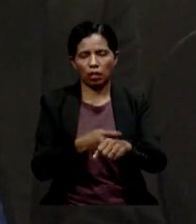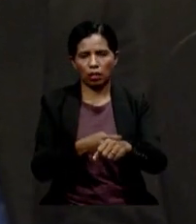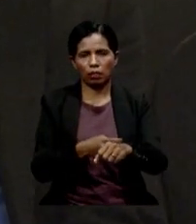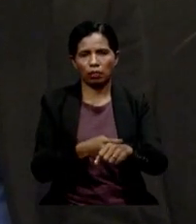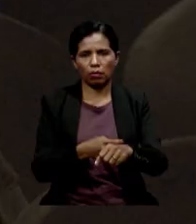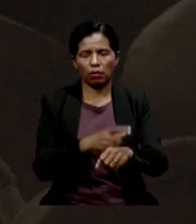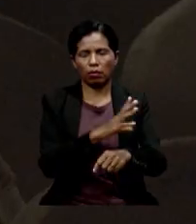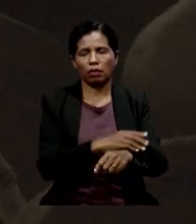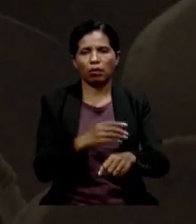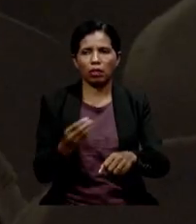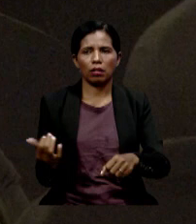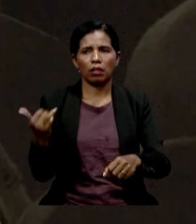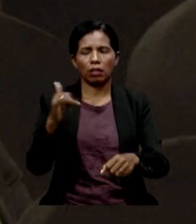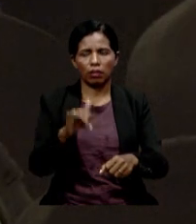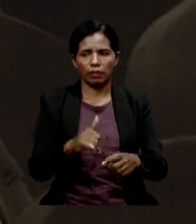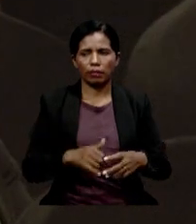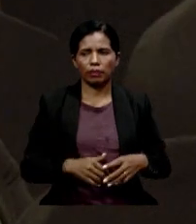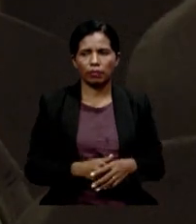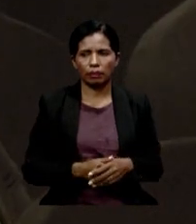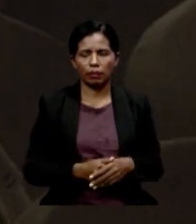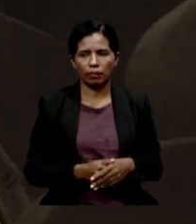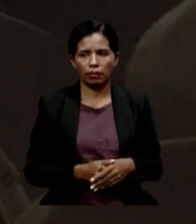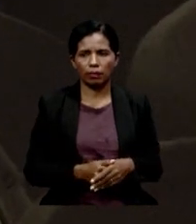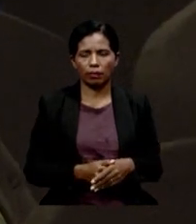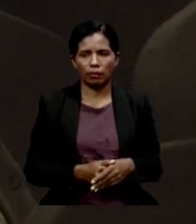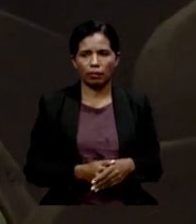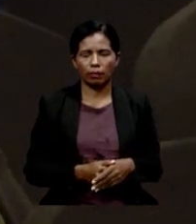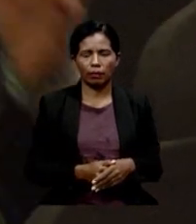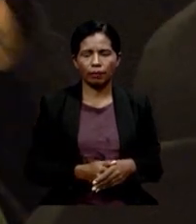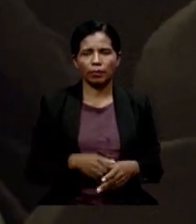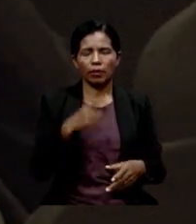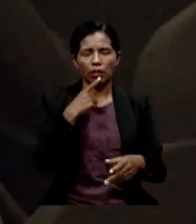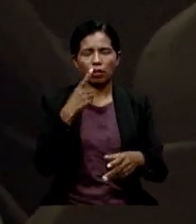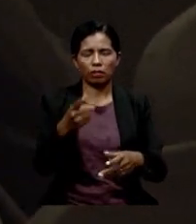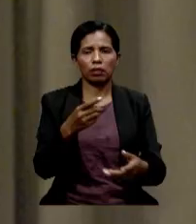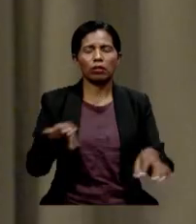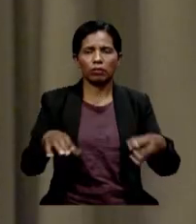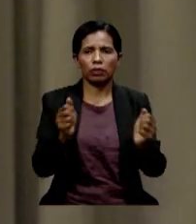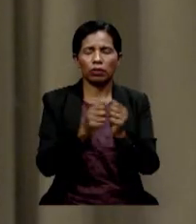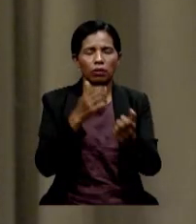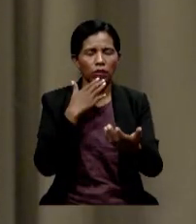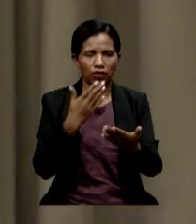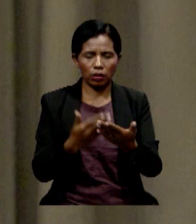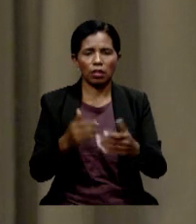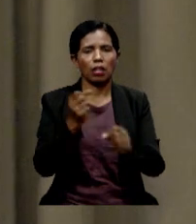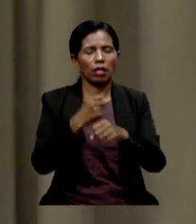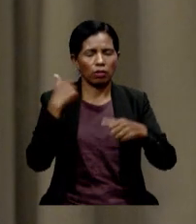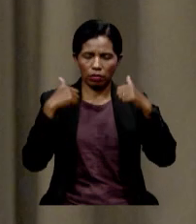uma cirurgia esteja a decorrer. É absolutamente necessário, urgente a conectividade,